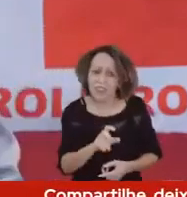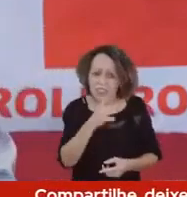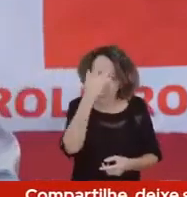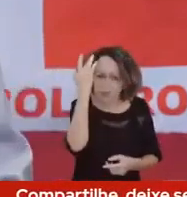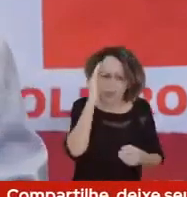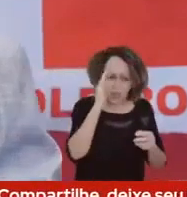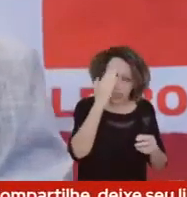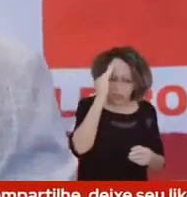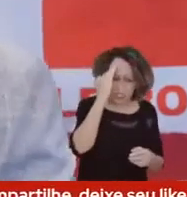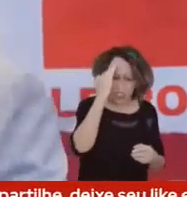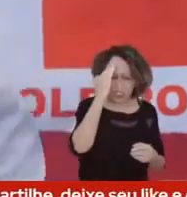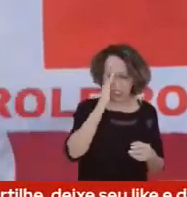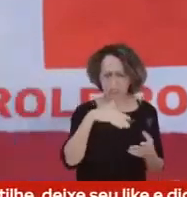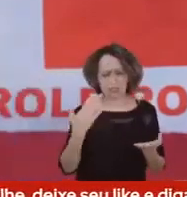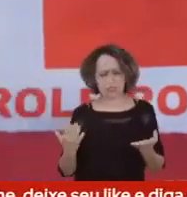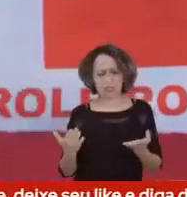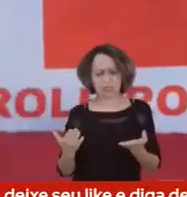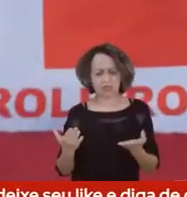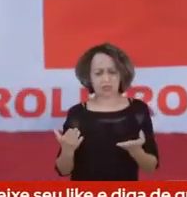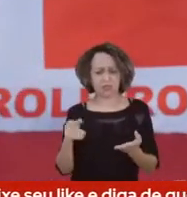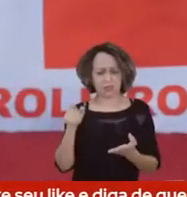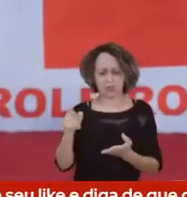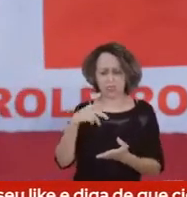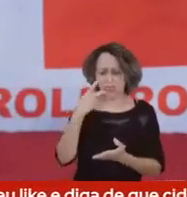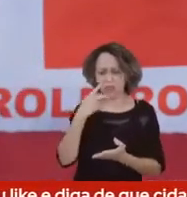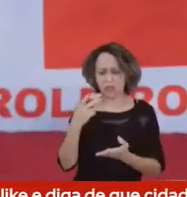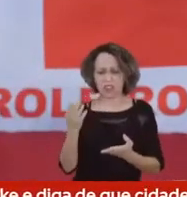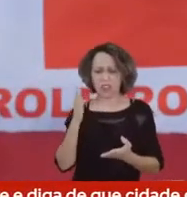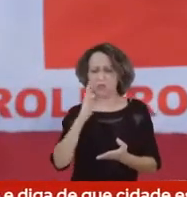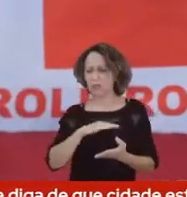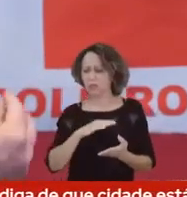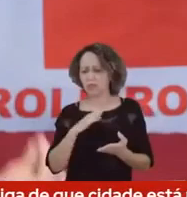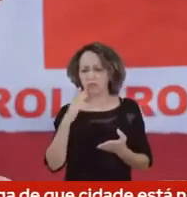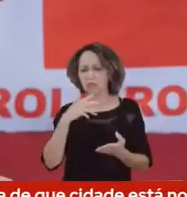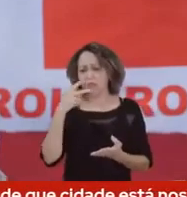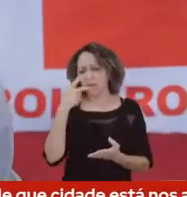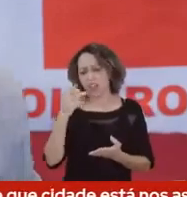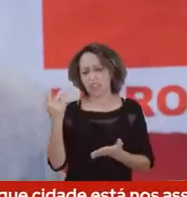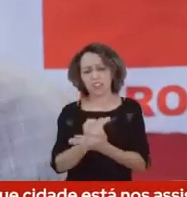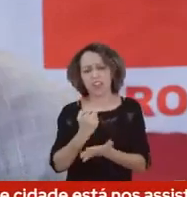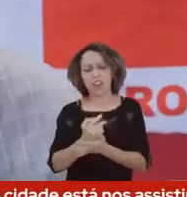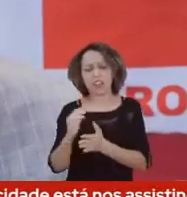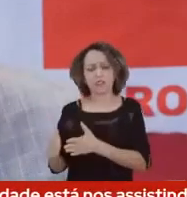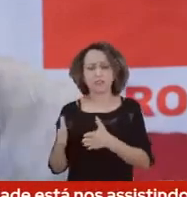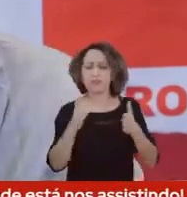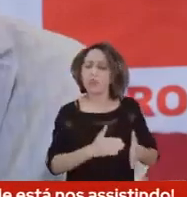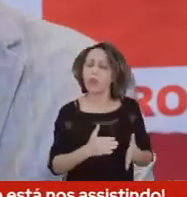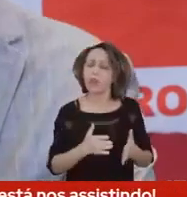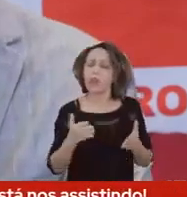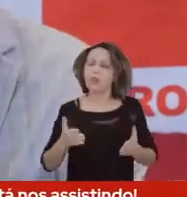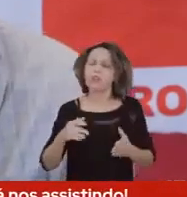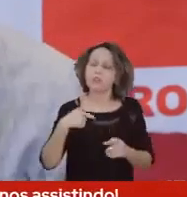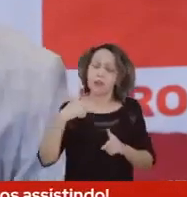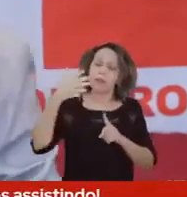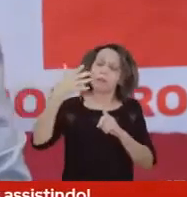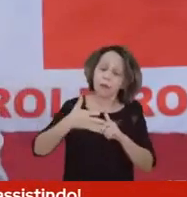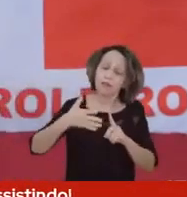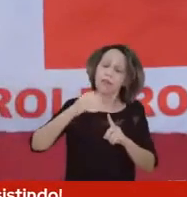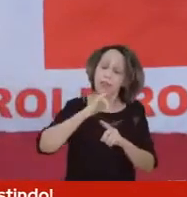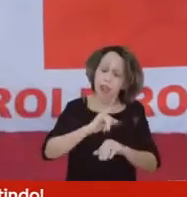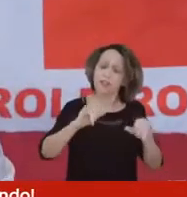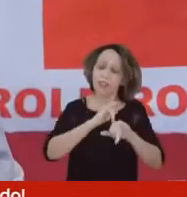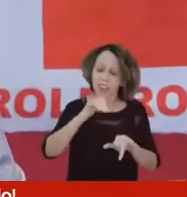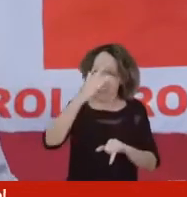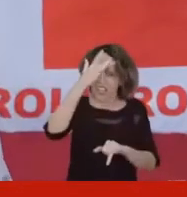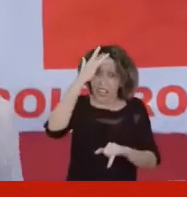Hoje, defender a Petrobras é preciso construir o discurso para a pessoa que está cozinhando com lenha na calçada porque não tem gás,